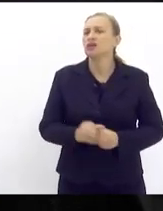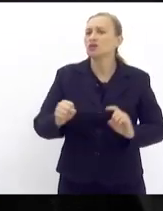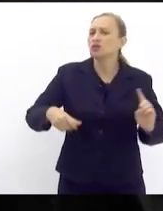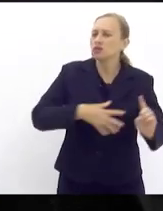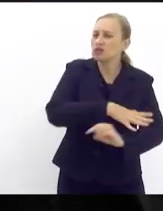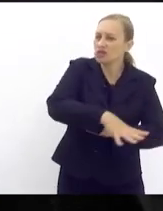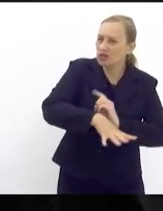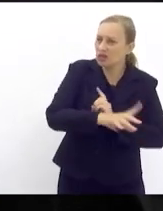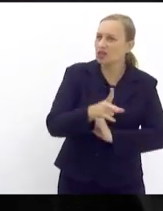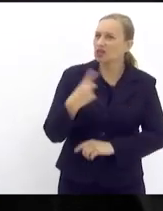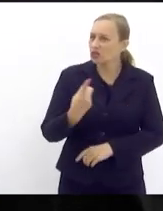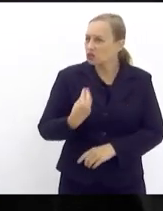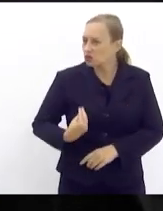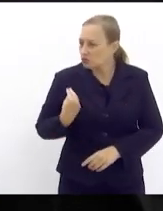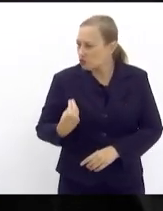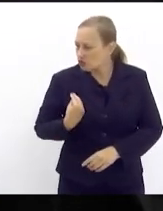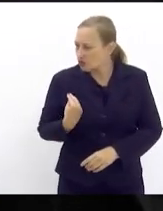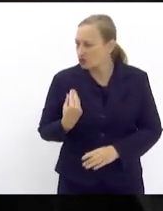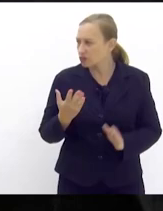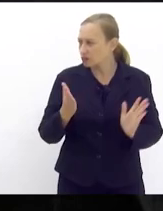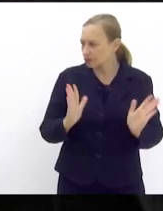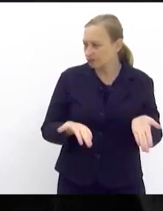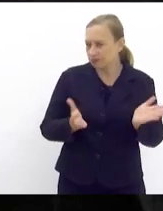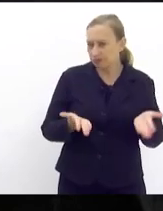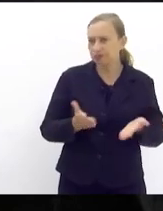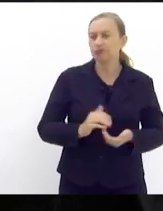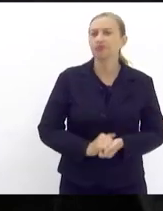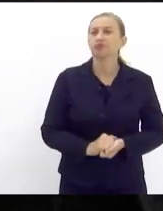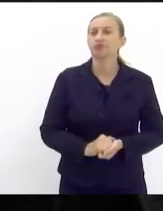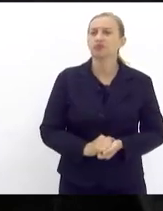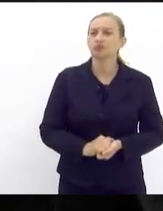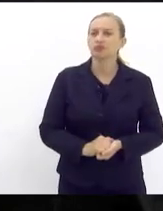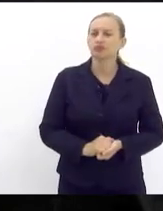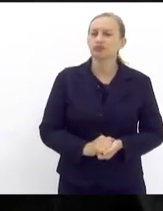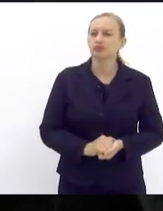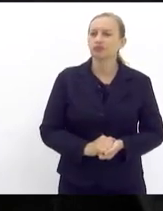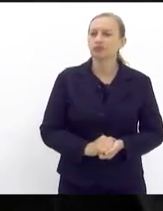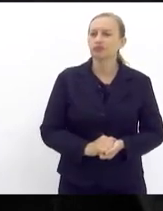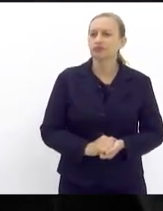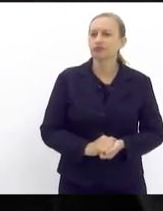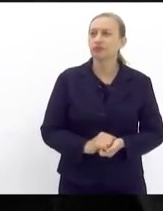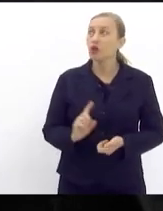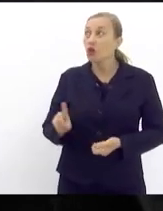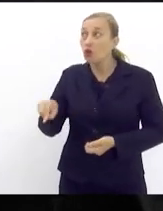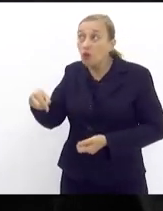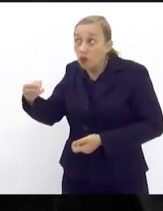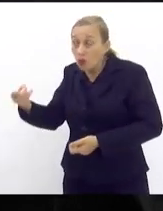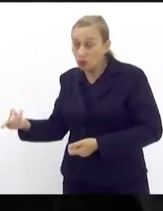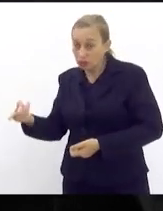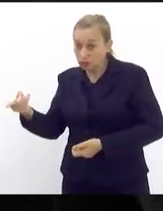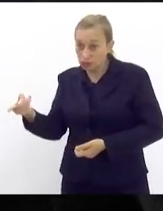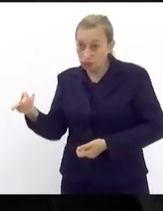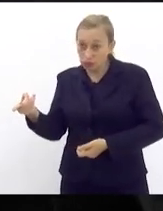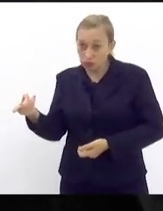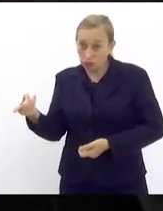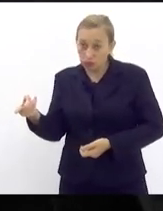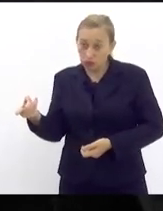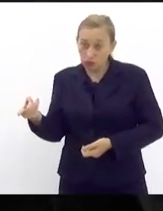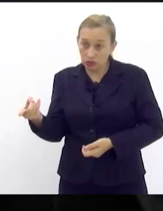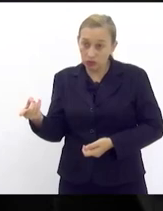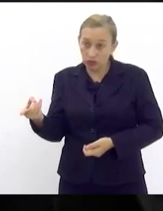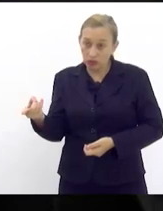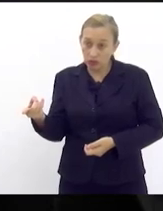que nós estamos vivendo que eu intitulo como outros autores e